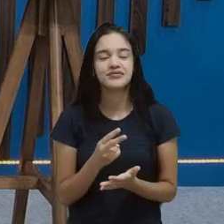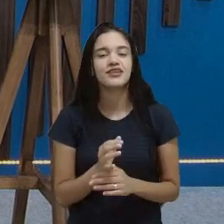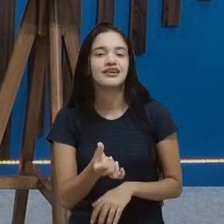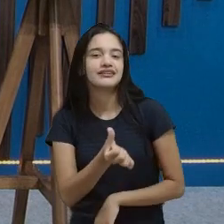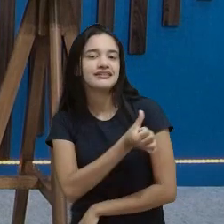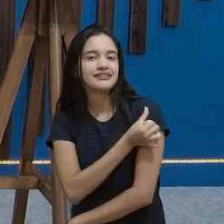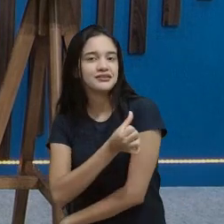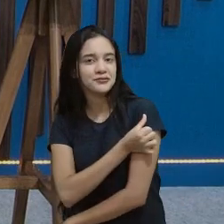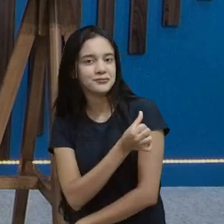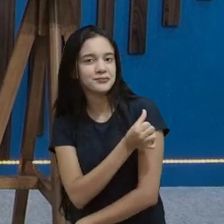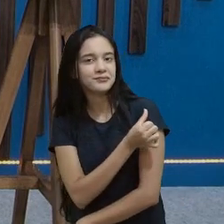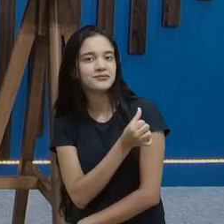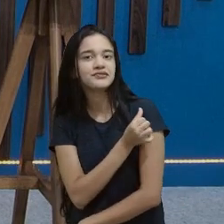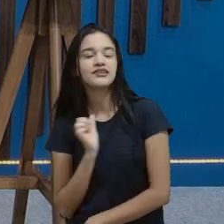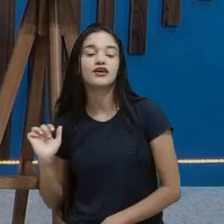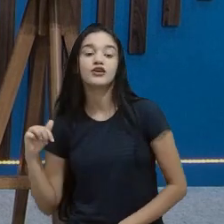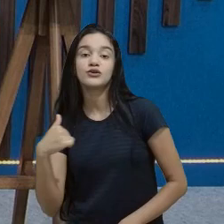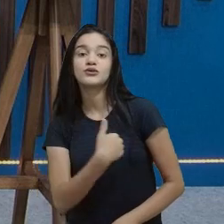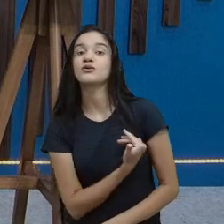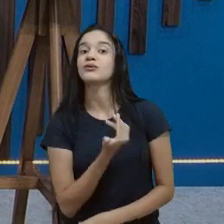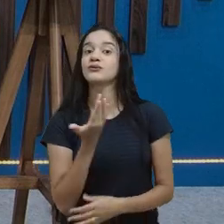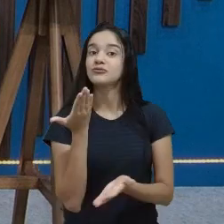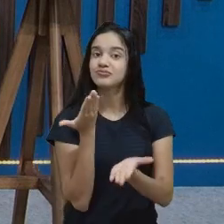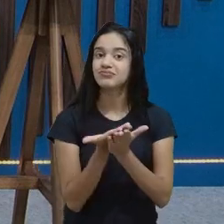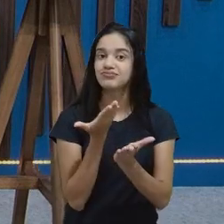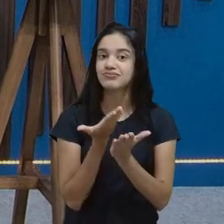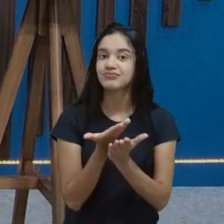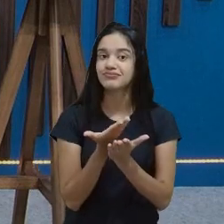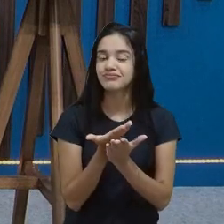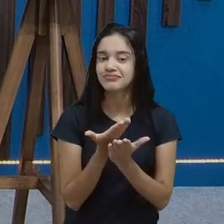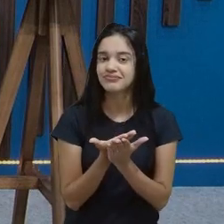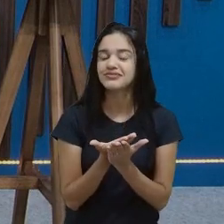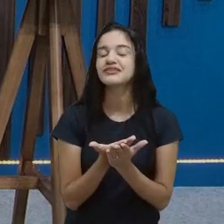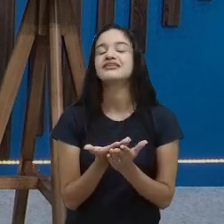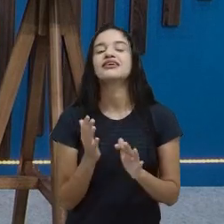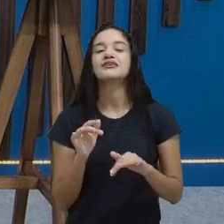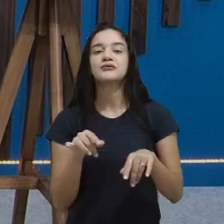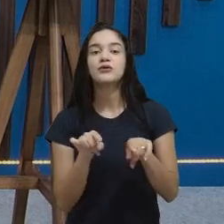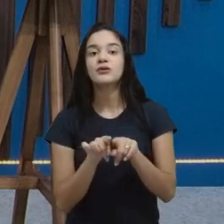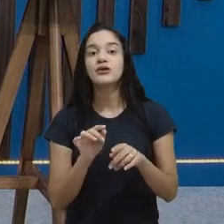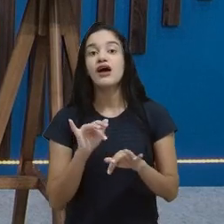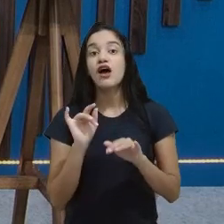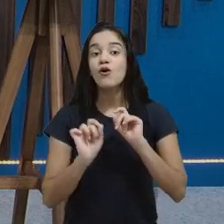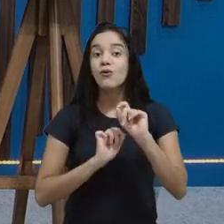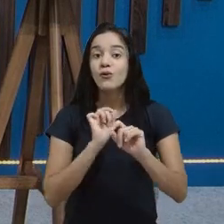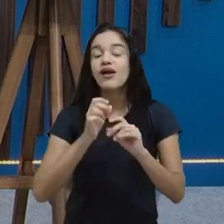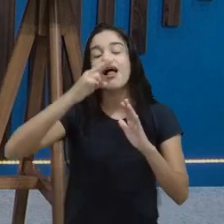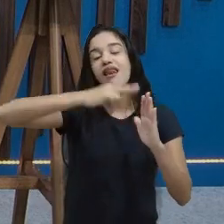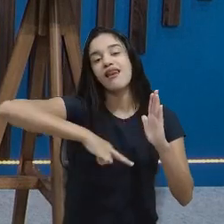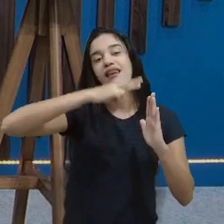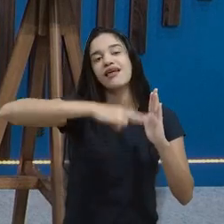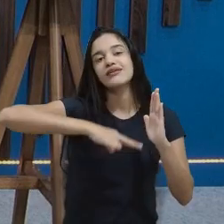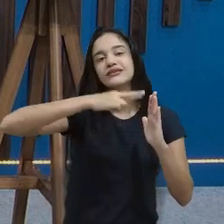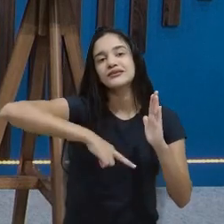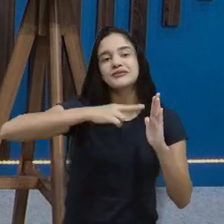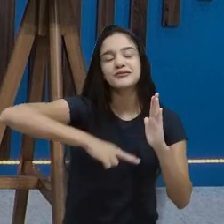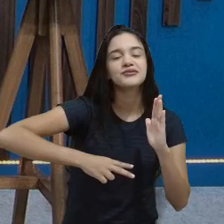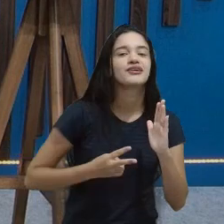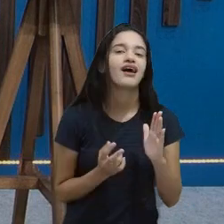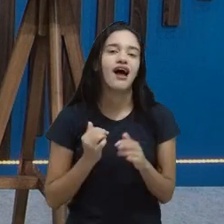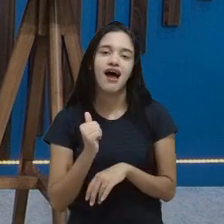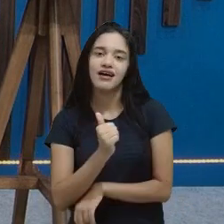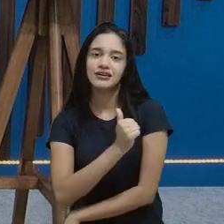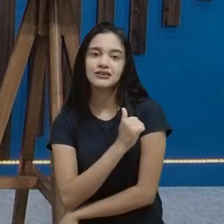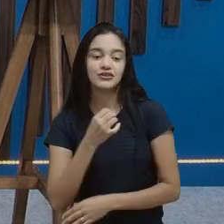6º ano, não é? Nossos alunos e alunas assim, né? Que a leitura ajuda na